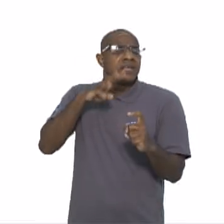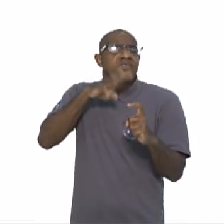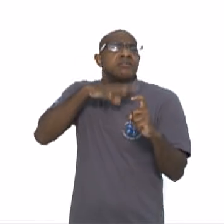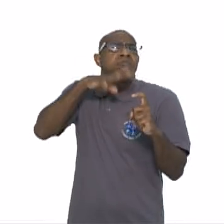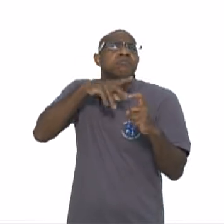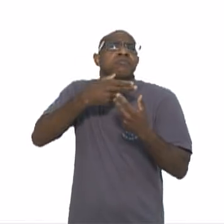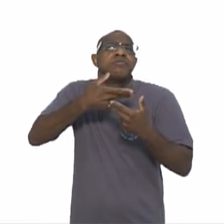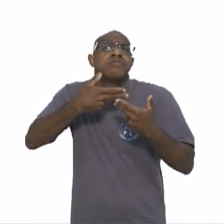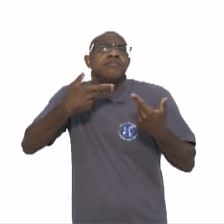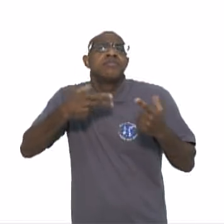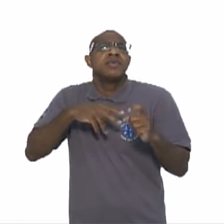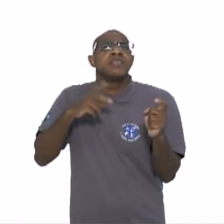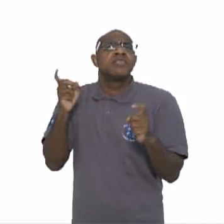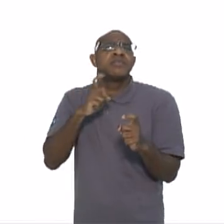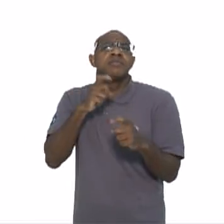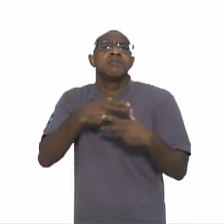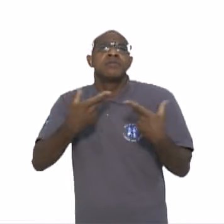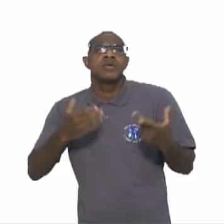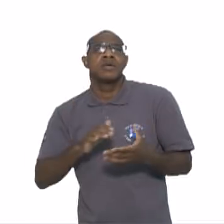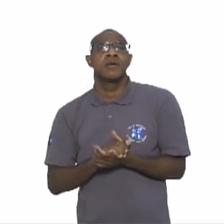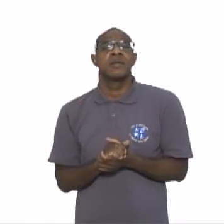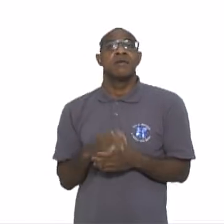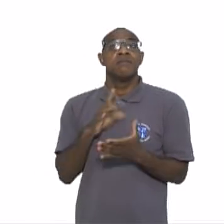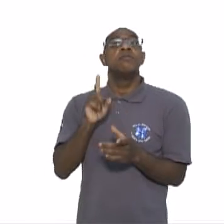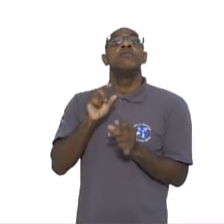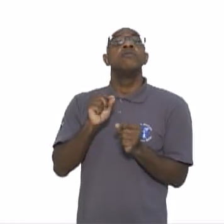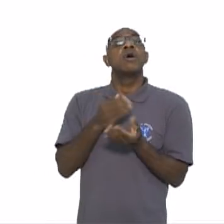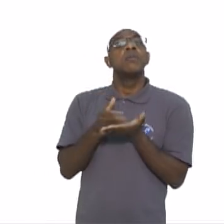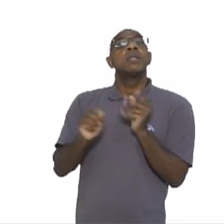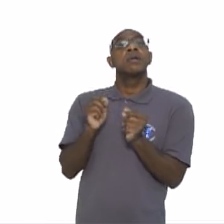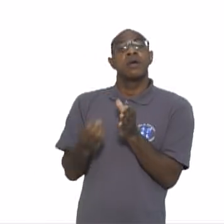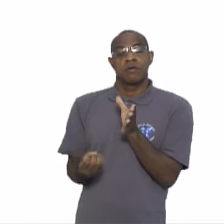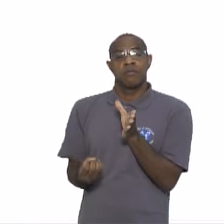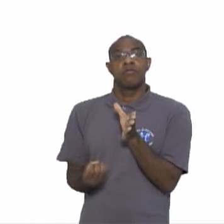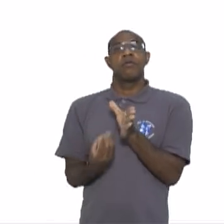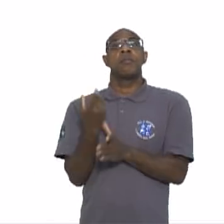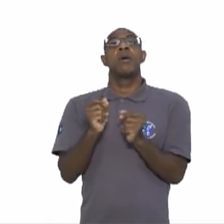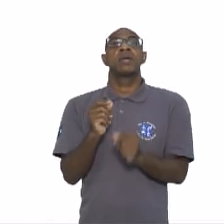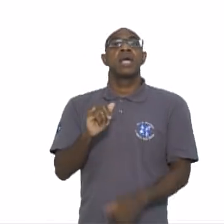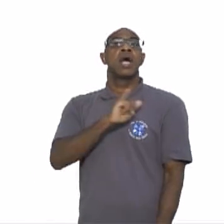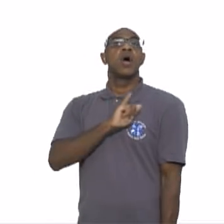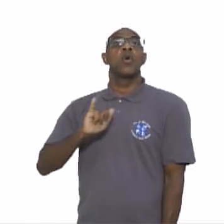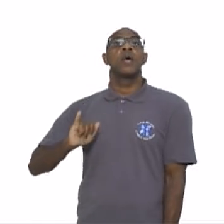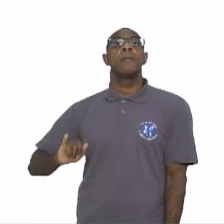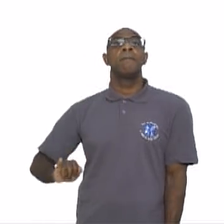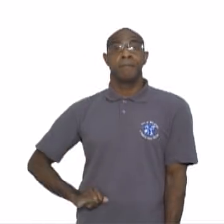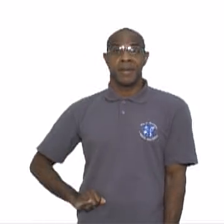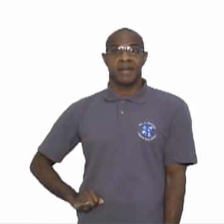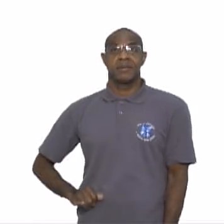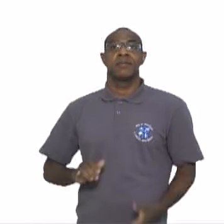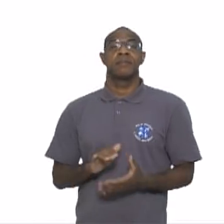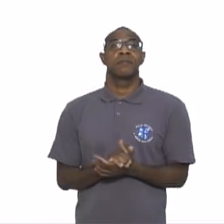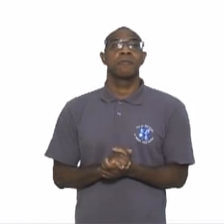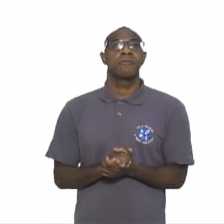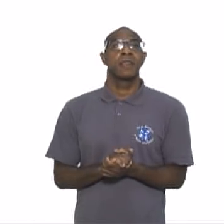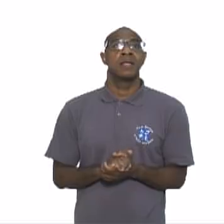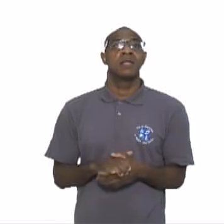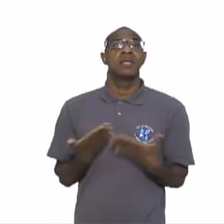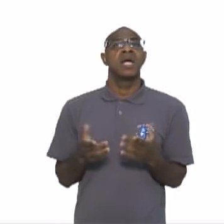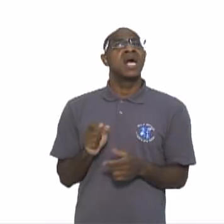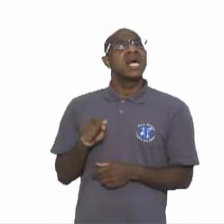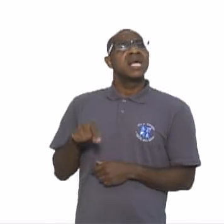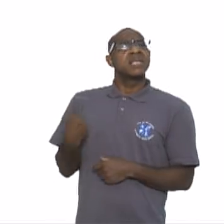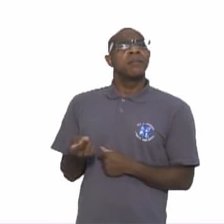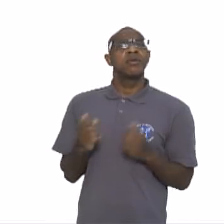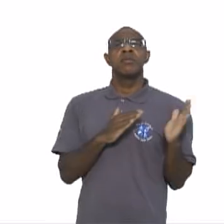dominar os demais e formar o império, que é o Império Carolíngio, lá com Carlos Magno, que a gente vai ver mais à frente. Após um